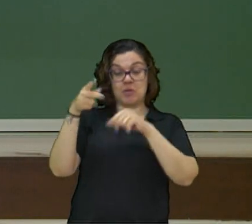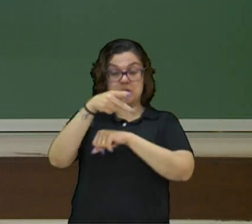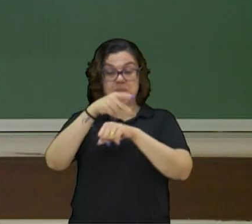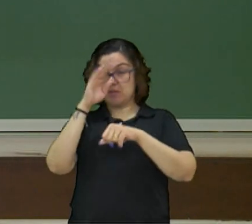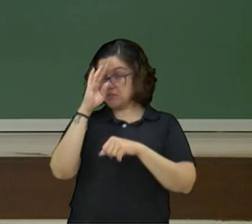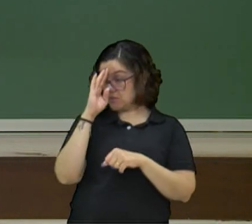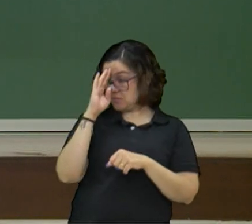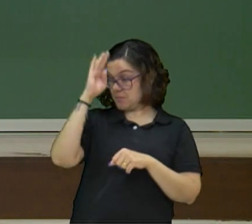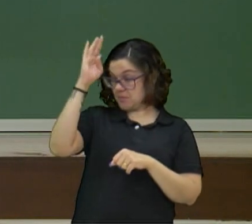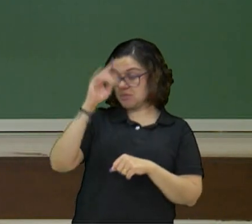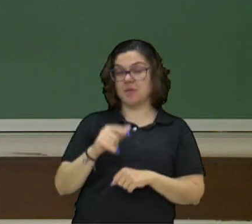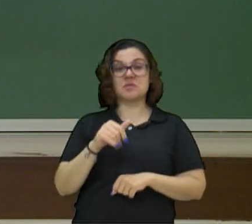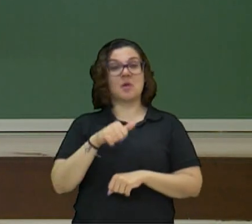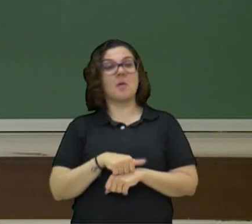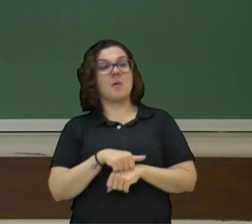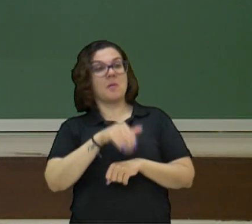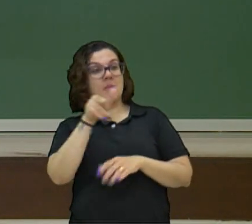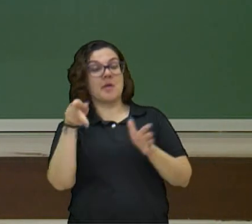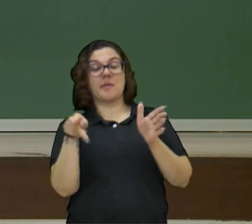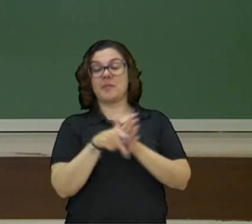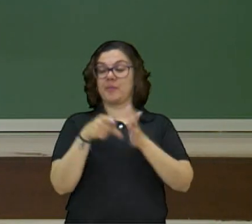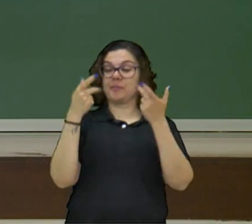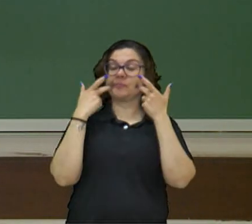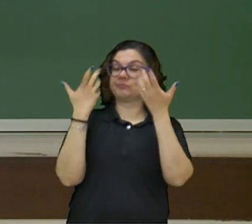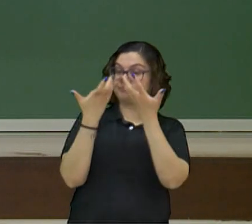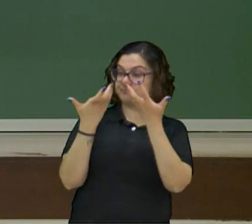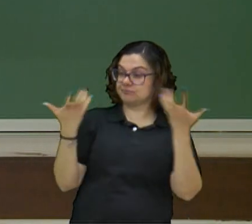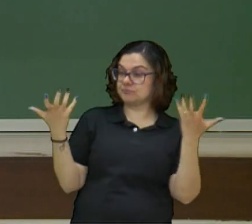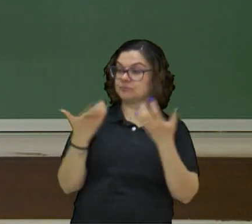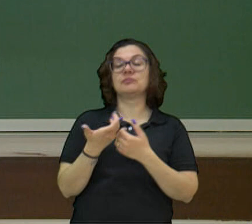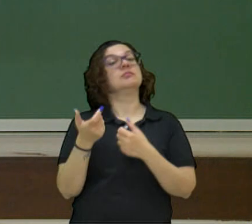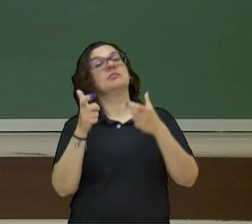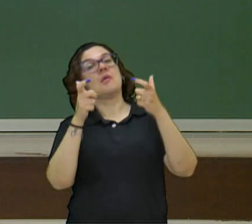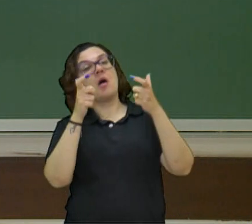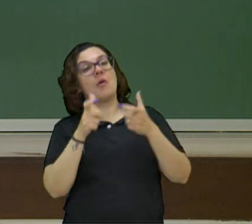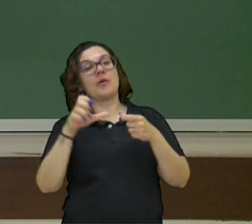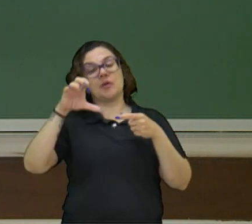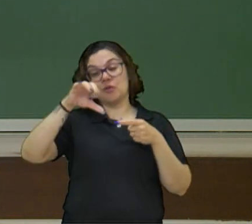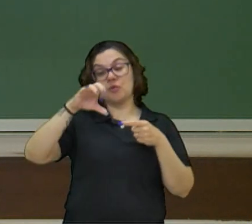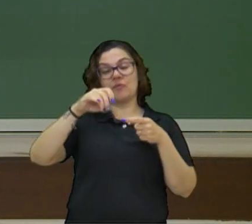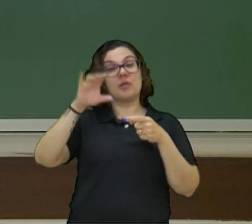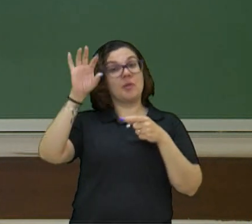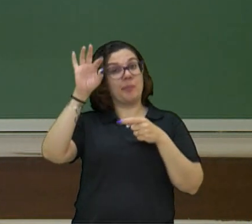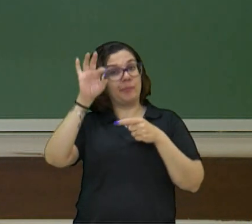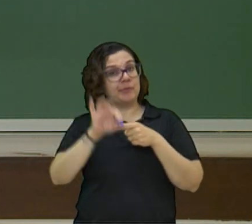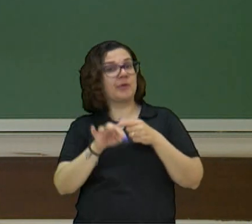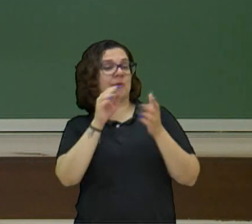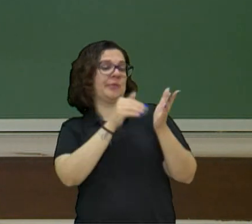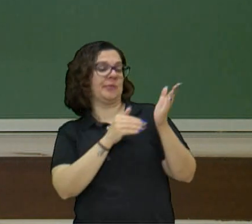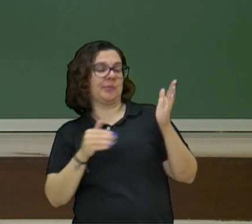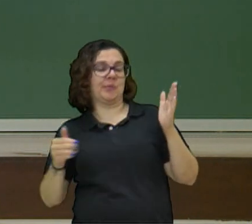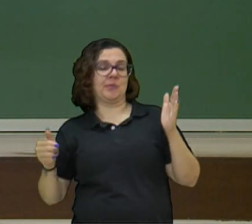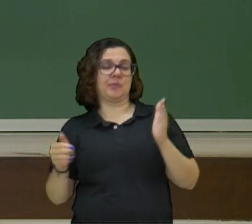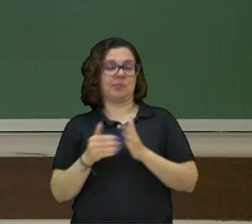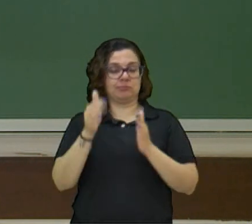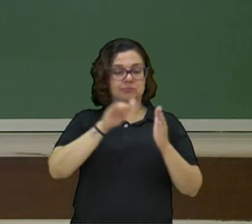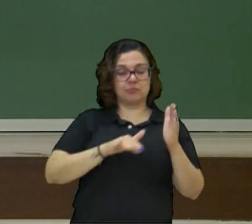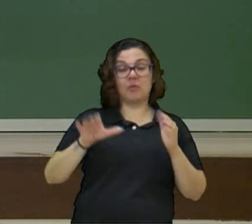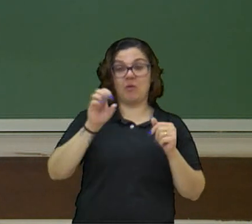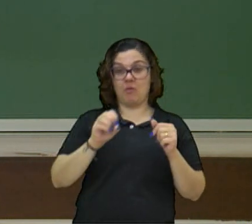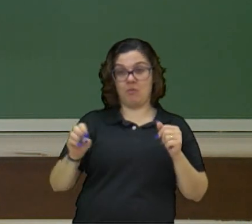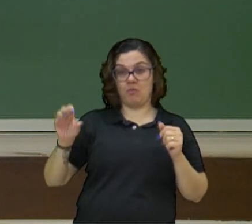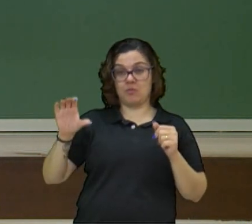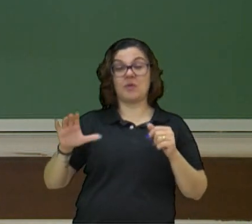eles que detém a maior parte desses recursos naturais né eles ocupam noventa porcento do do território da oceania